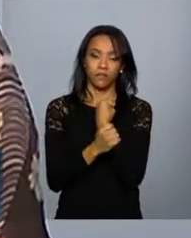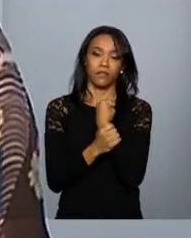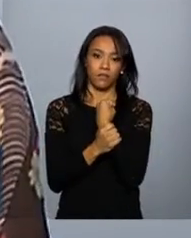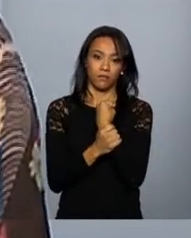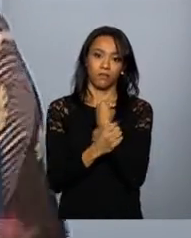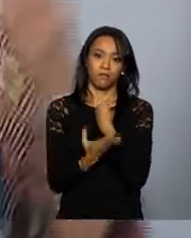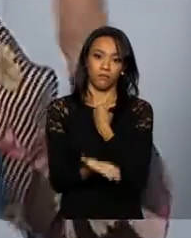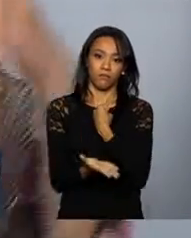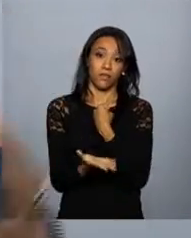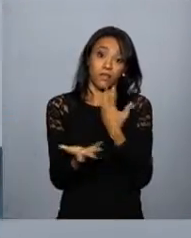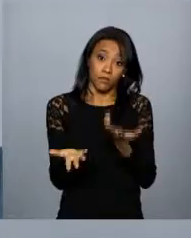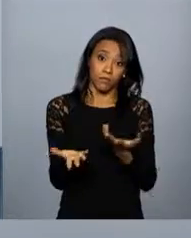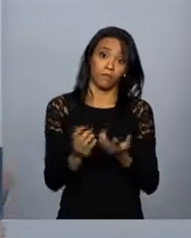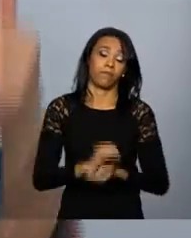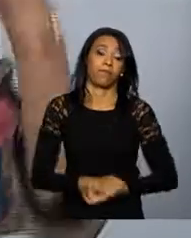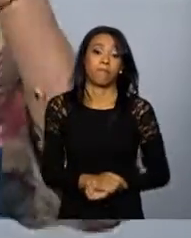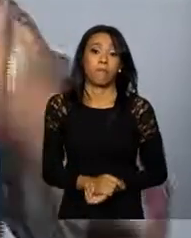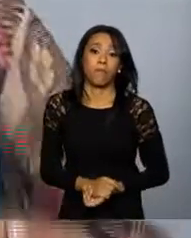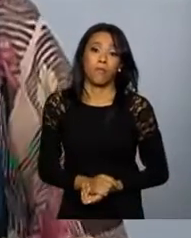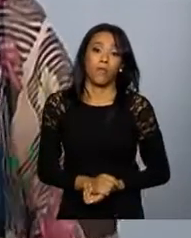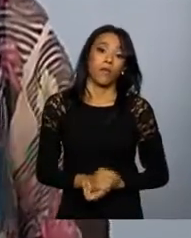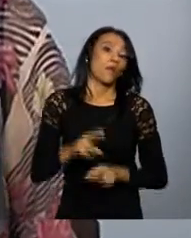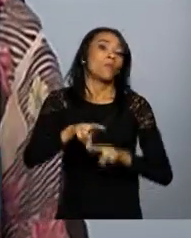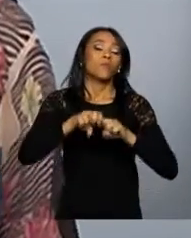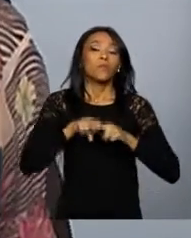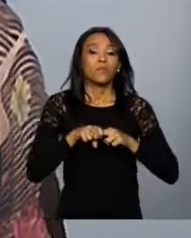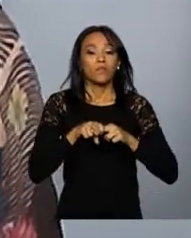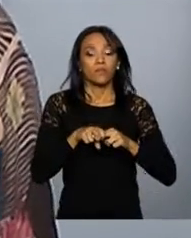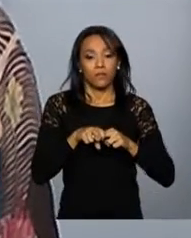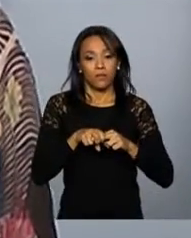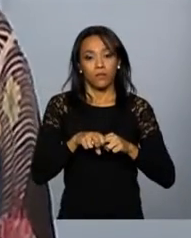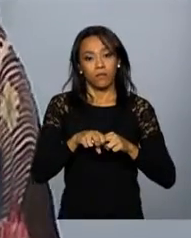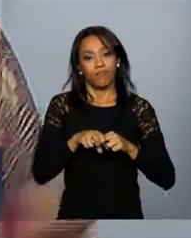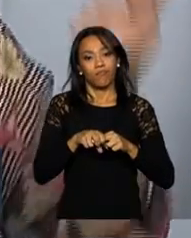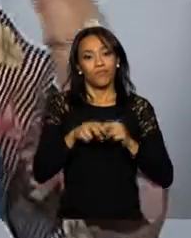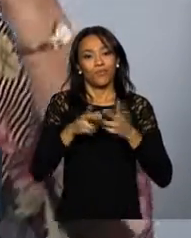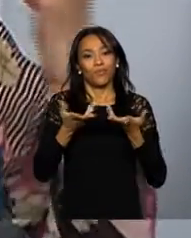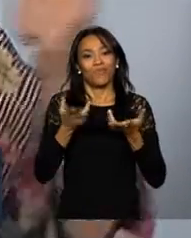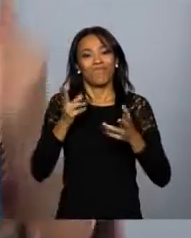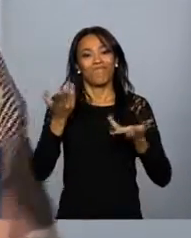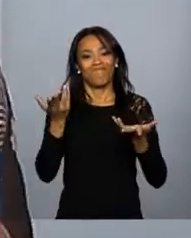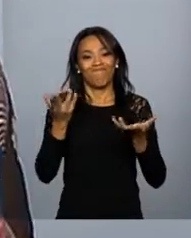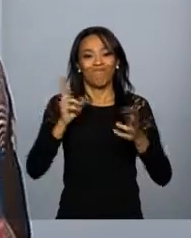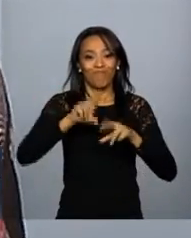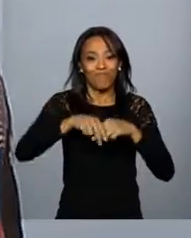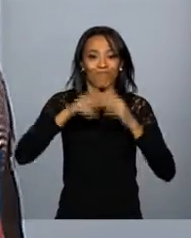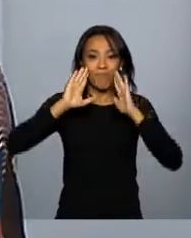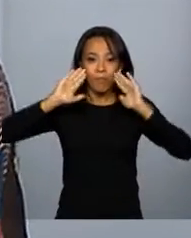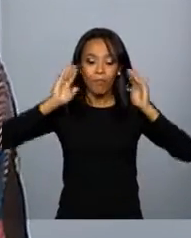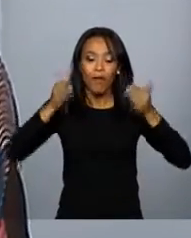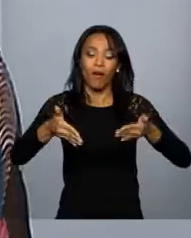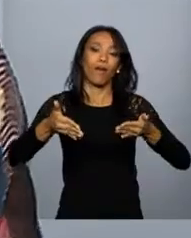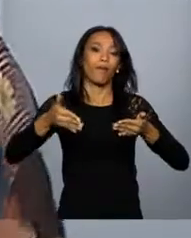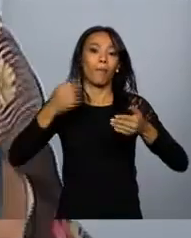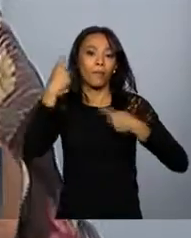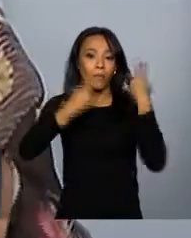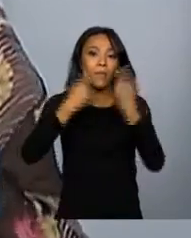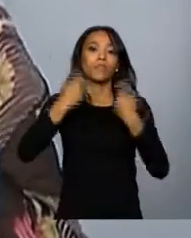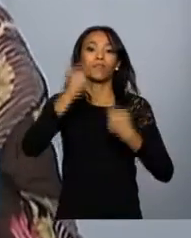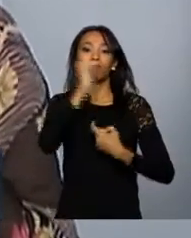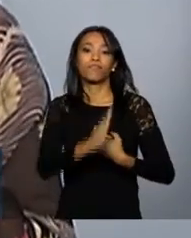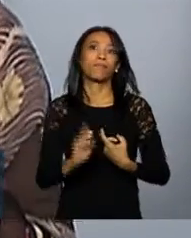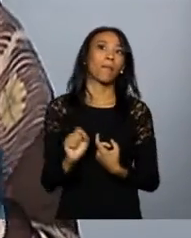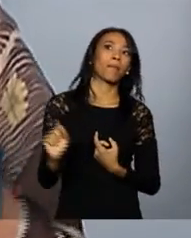mais seguro. Então, por uma razão nacional, por uma razão que diz respeito